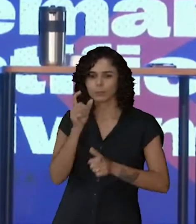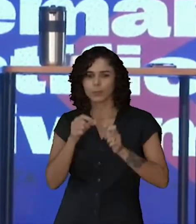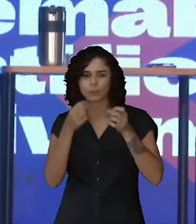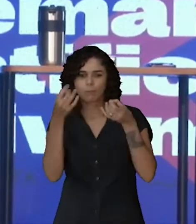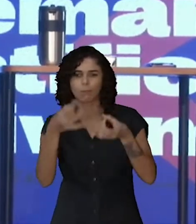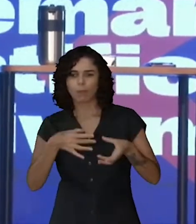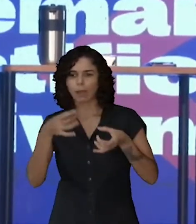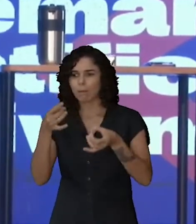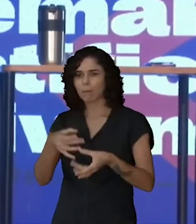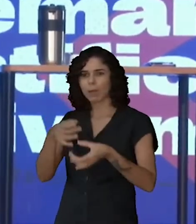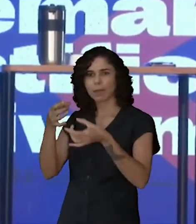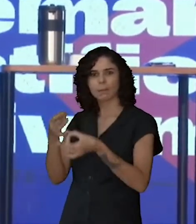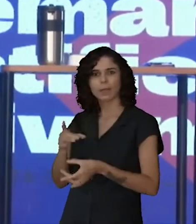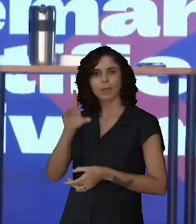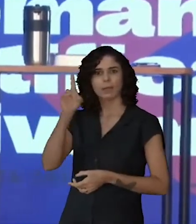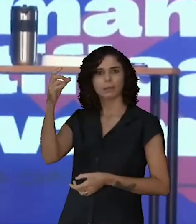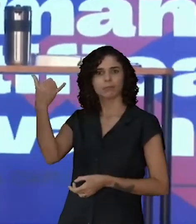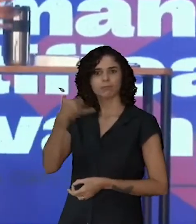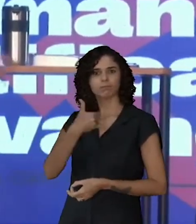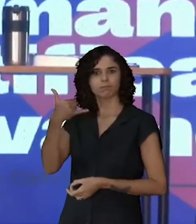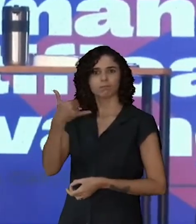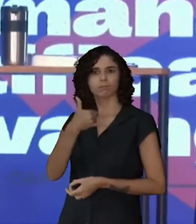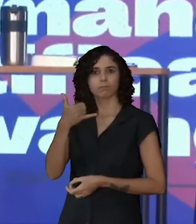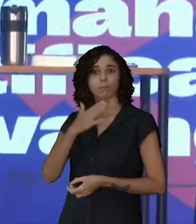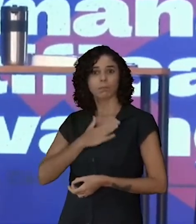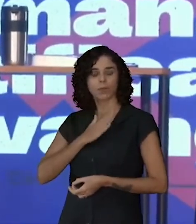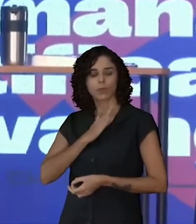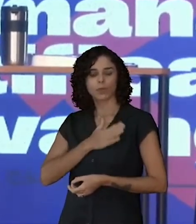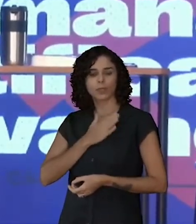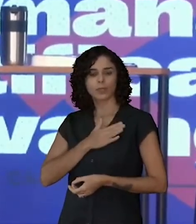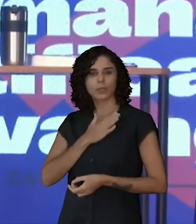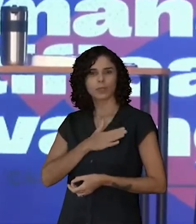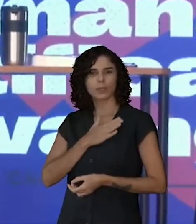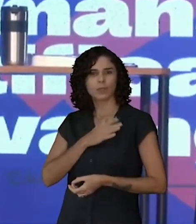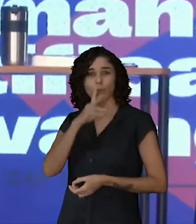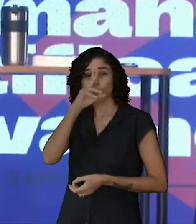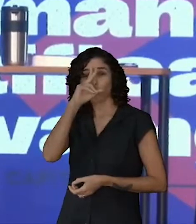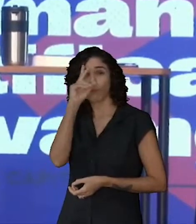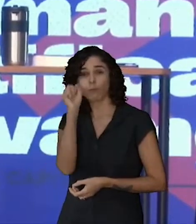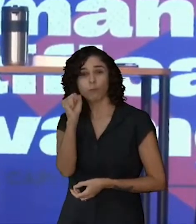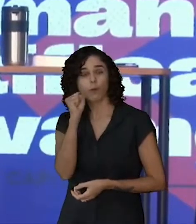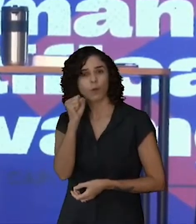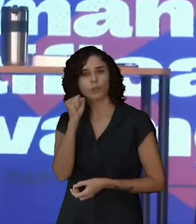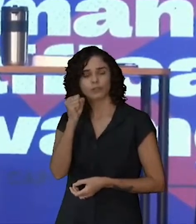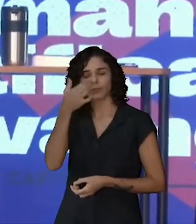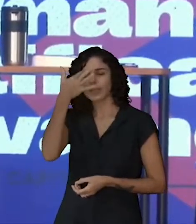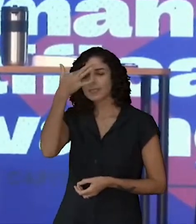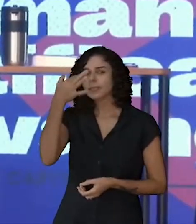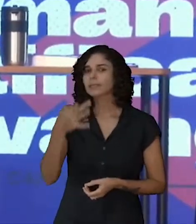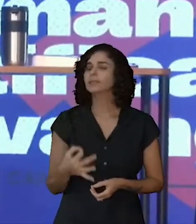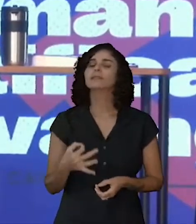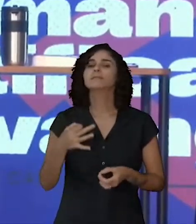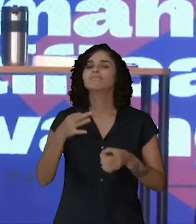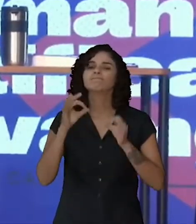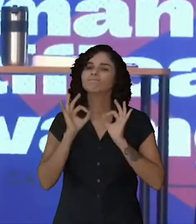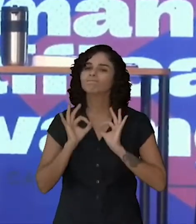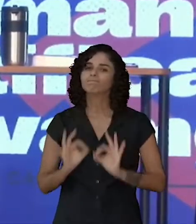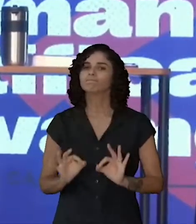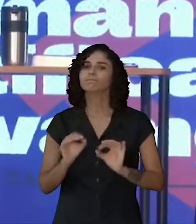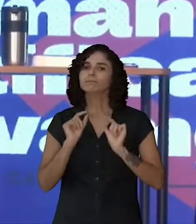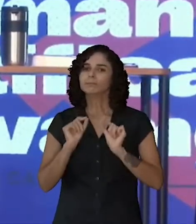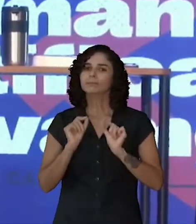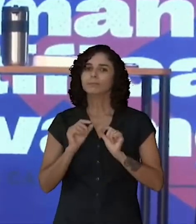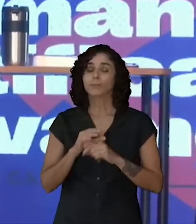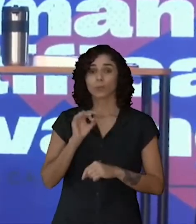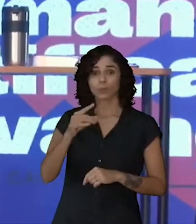uma intensidade que eu não conhecia, a convicção de que não só eu, mas eu também